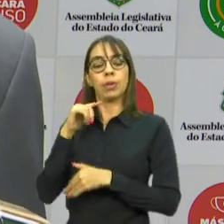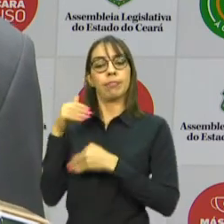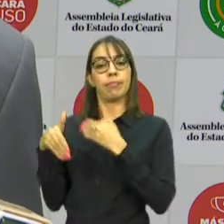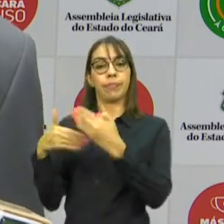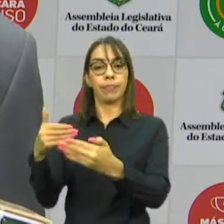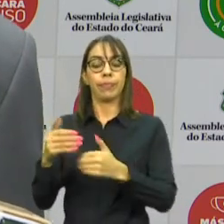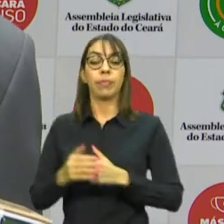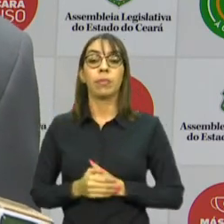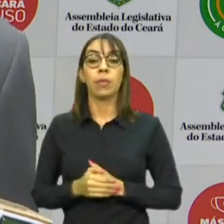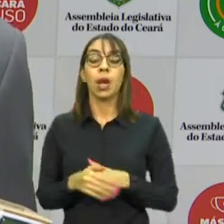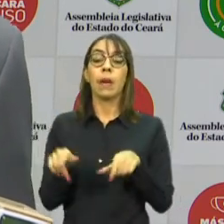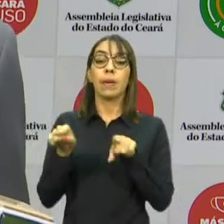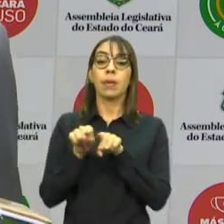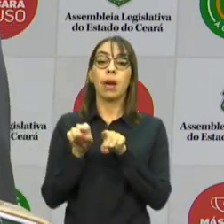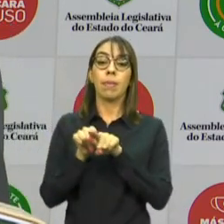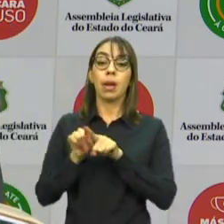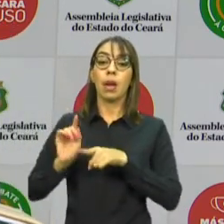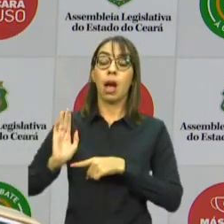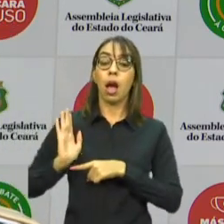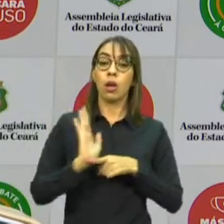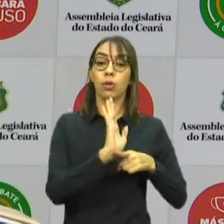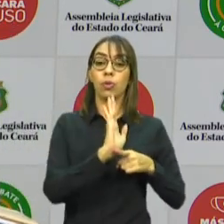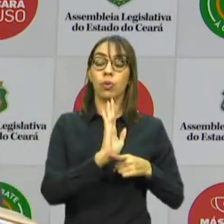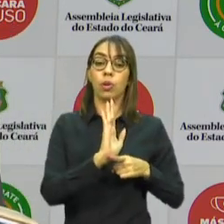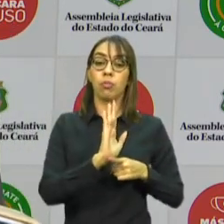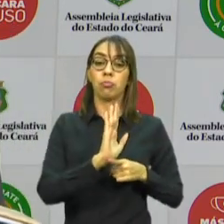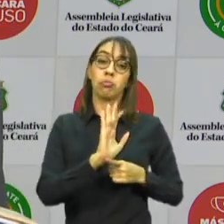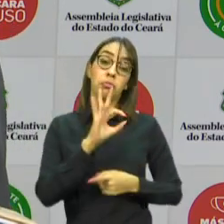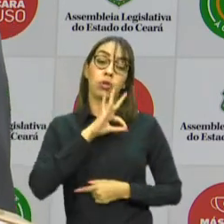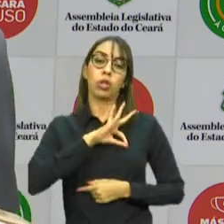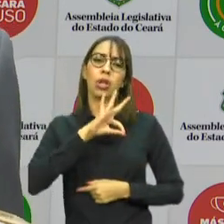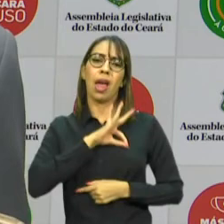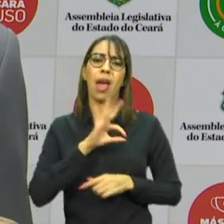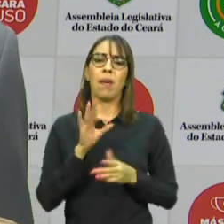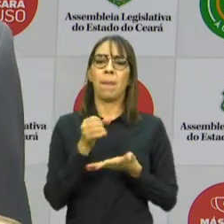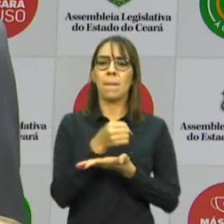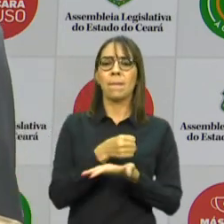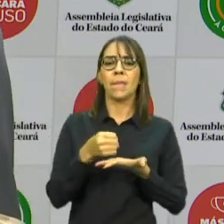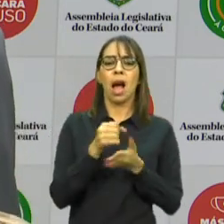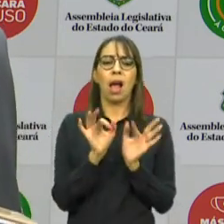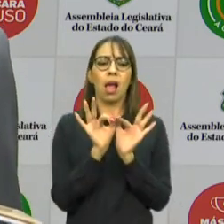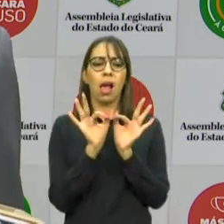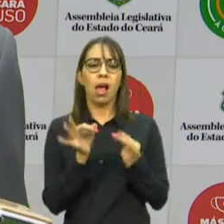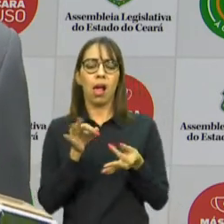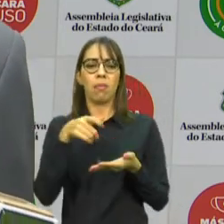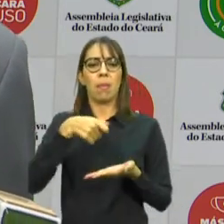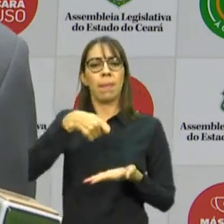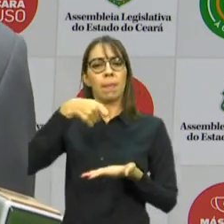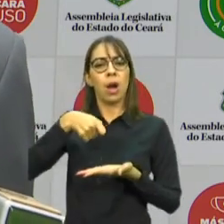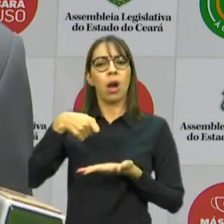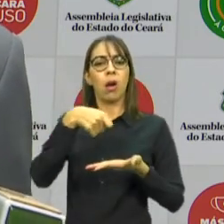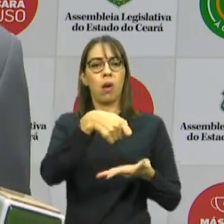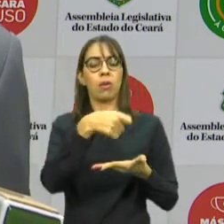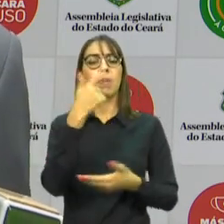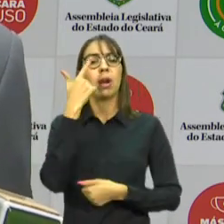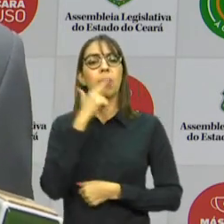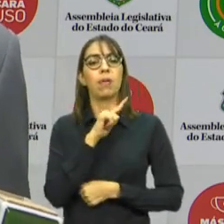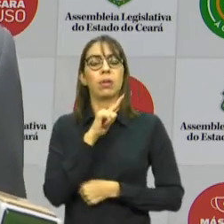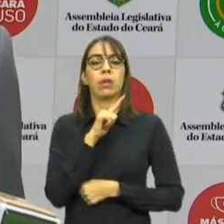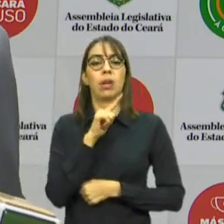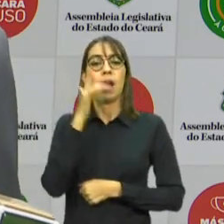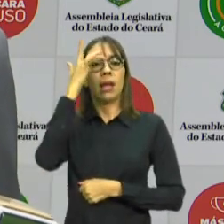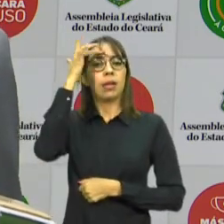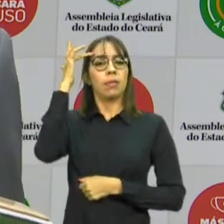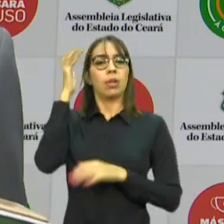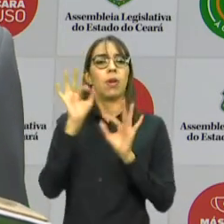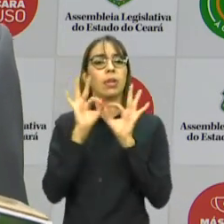na criação de uma renda básica mínima, de forma a poder trazer essa população